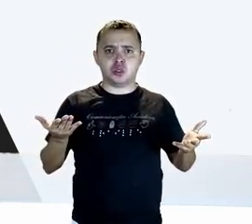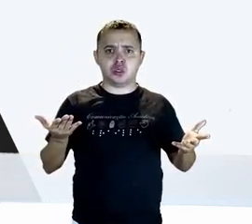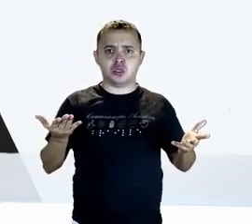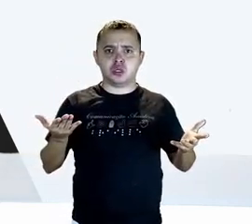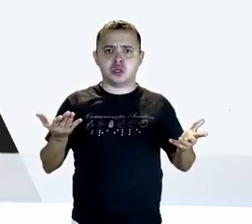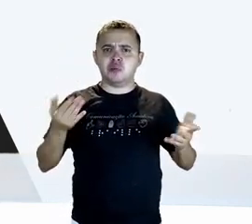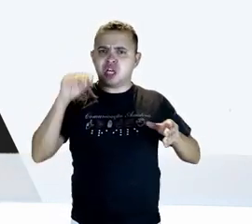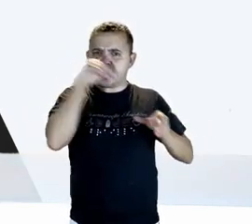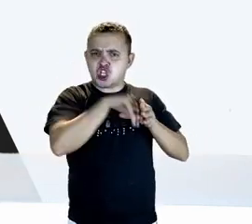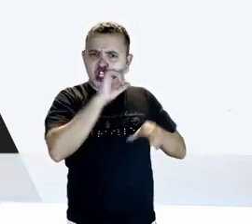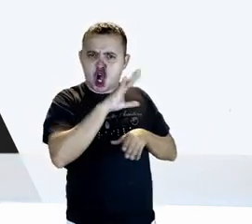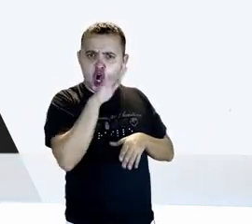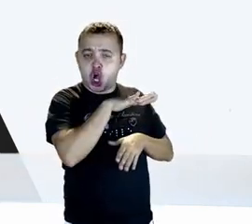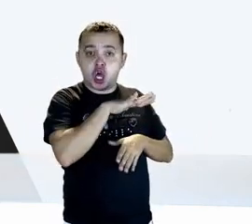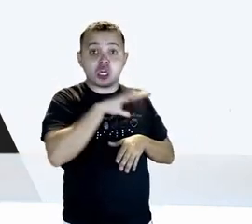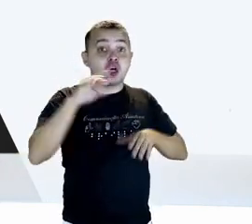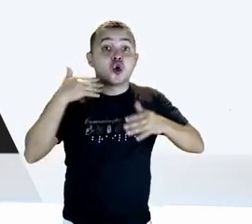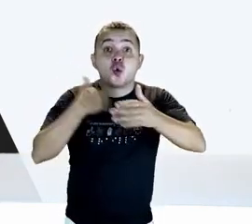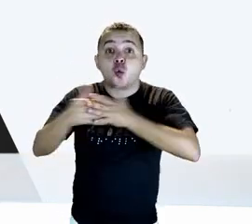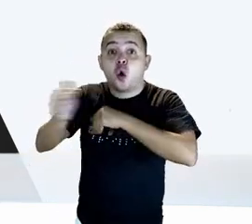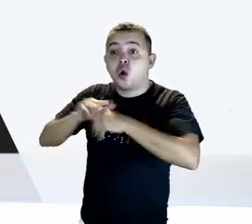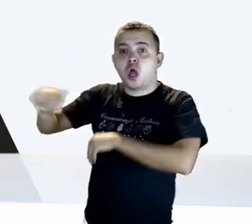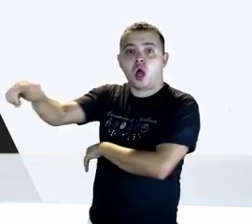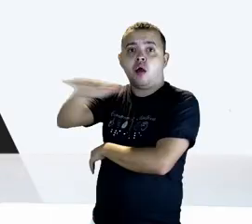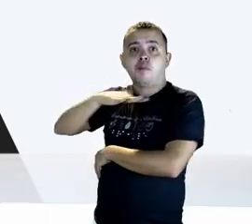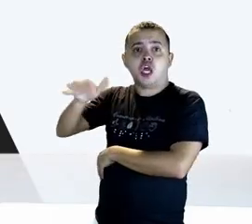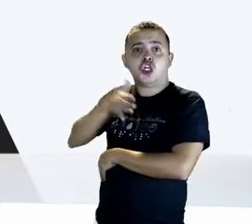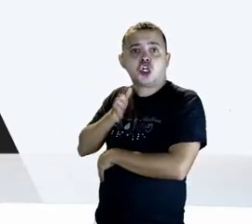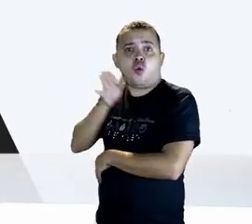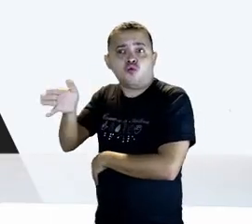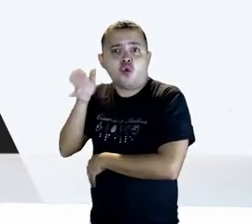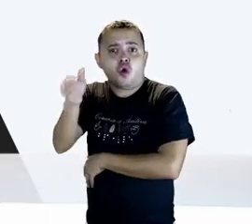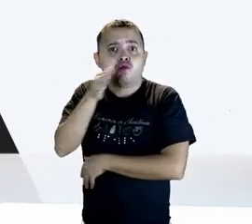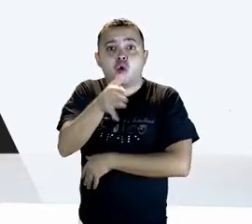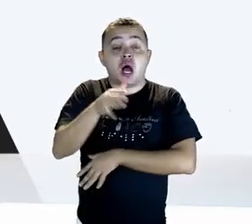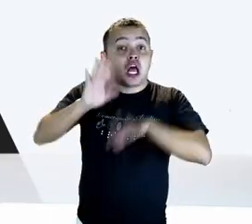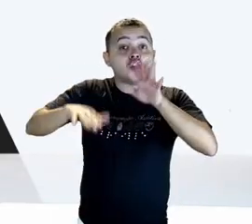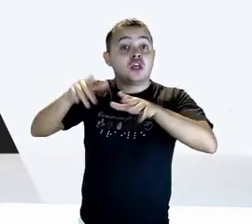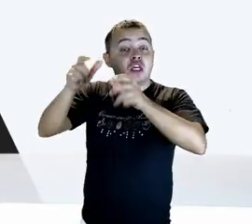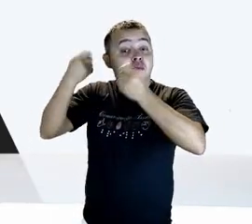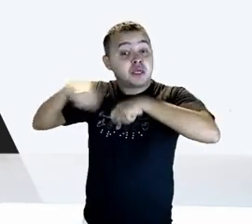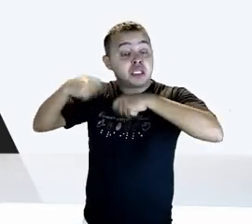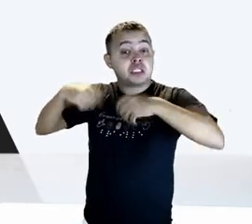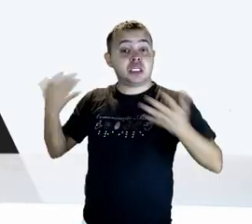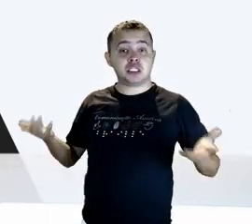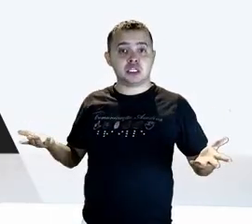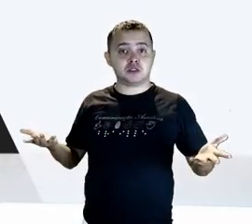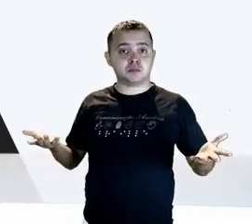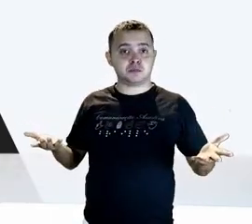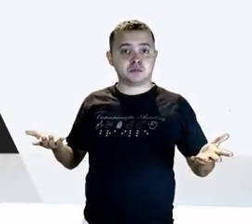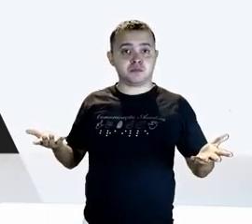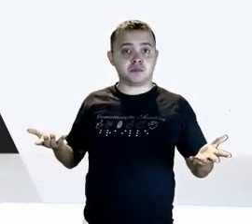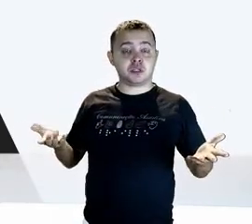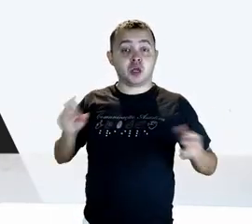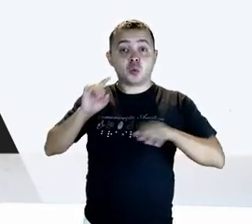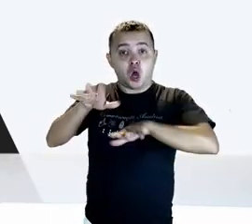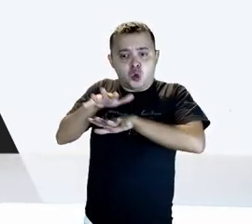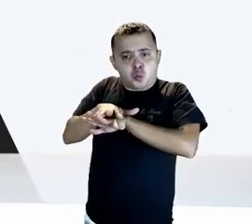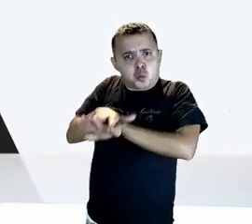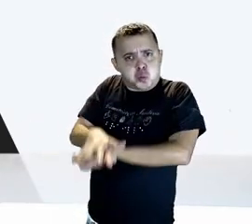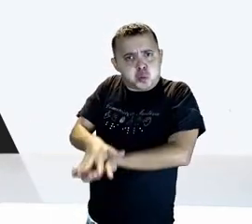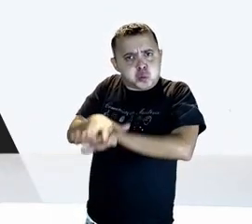vocês, mas em todos os ambientes a qual frequentamos. Tá? A reanimação